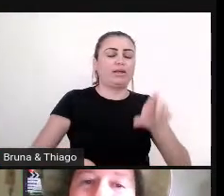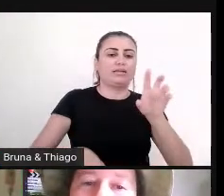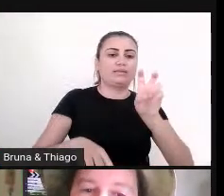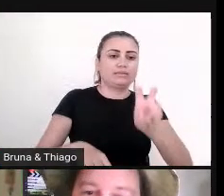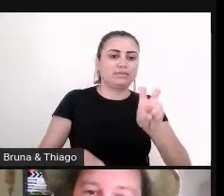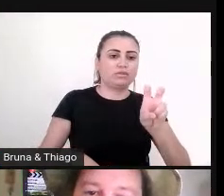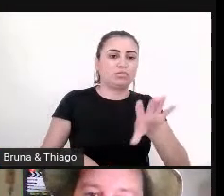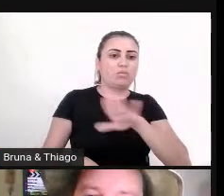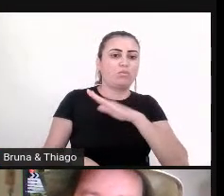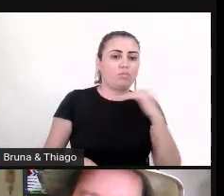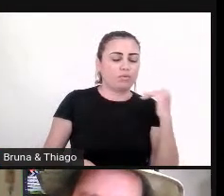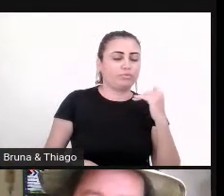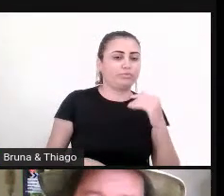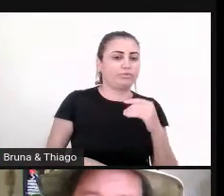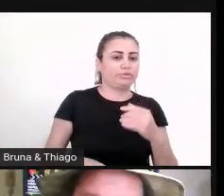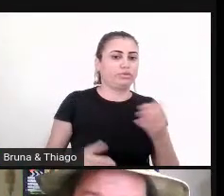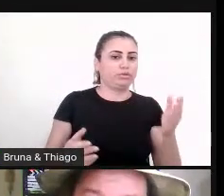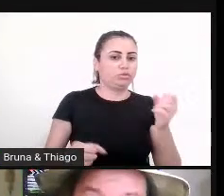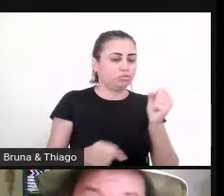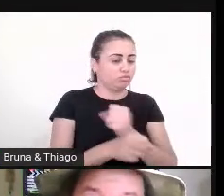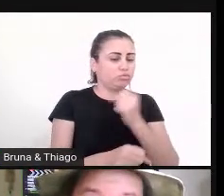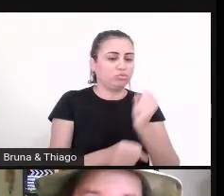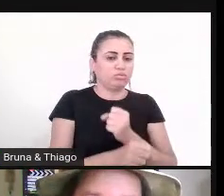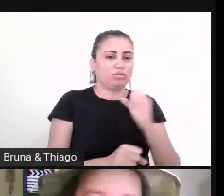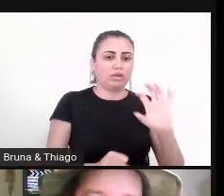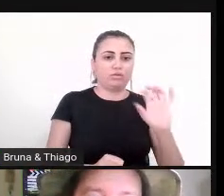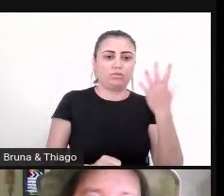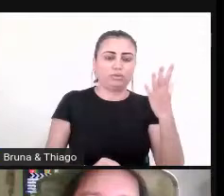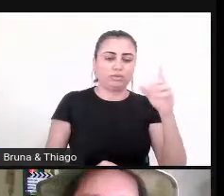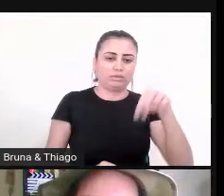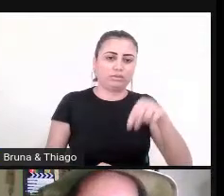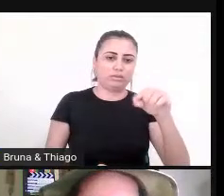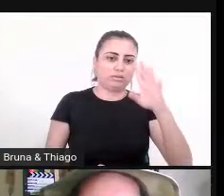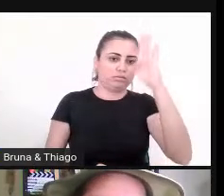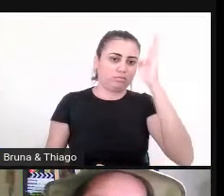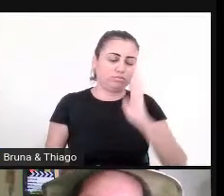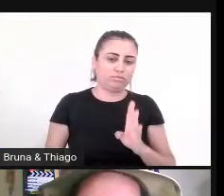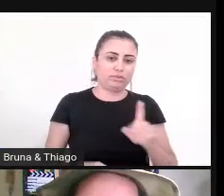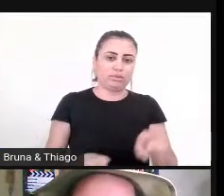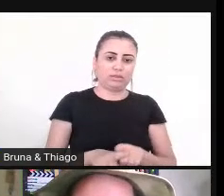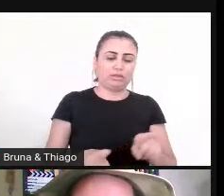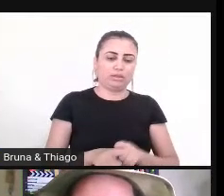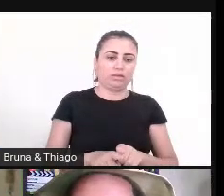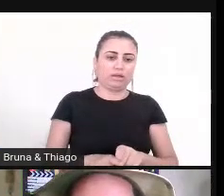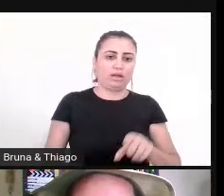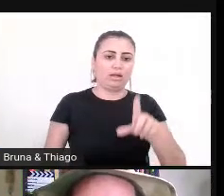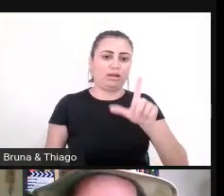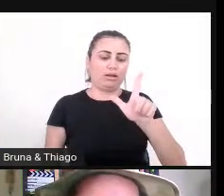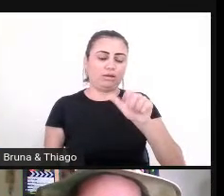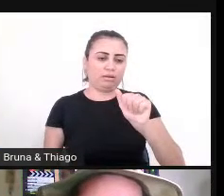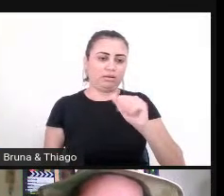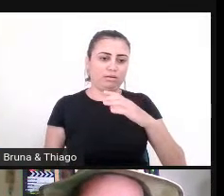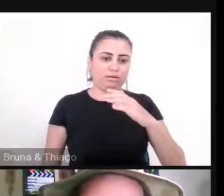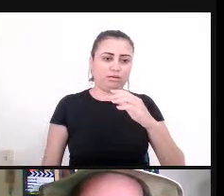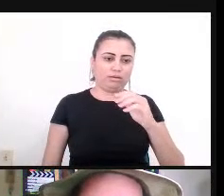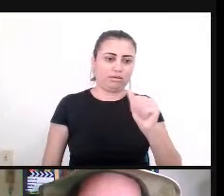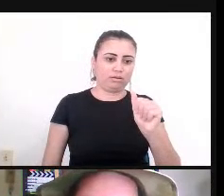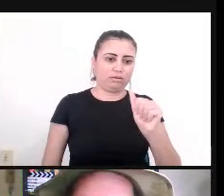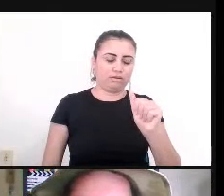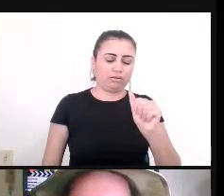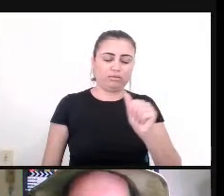são de mariposas. Por último, já fechando, nós temos aqui a lagarta, ou lacraia, né, e nós temos